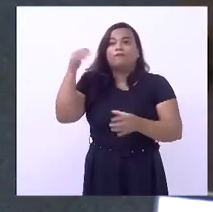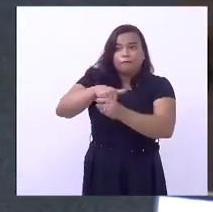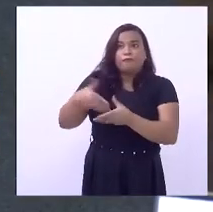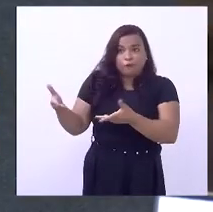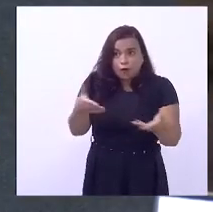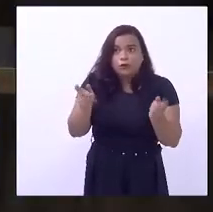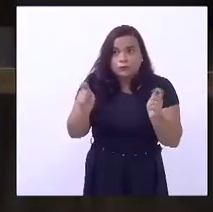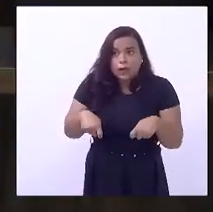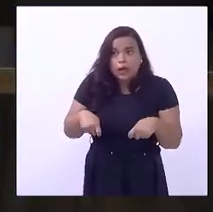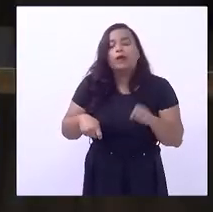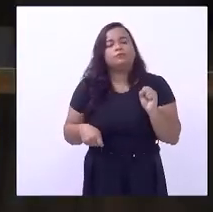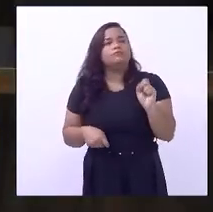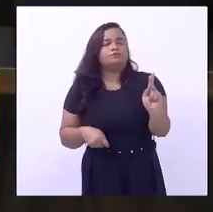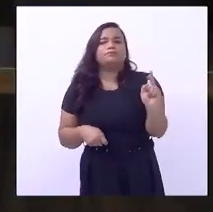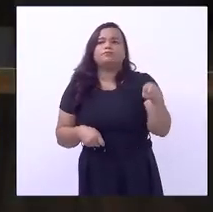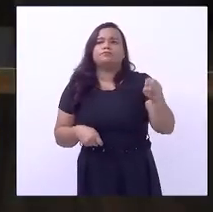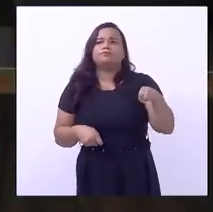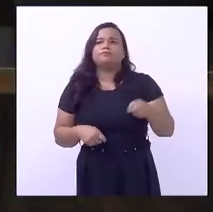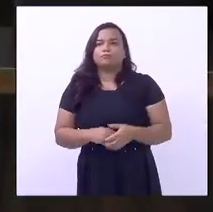Ok.